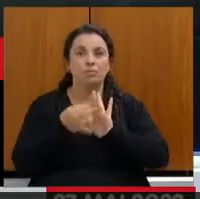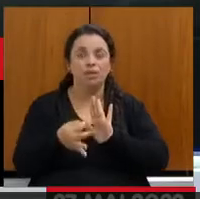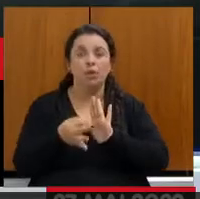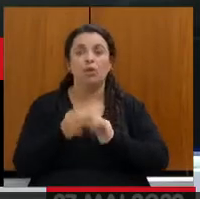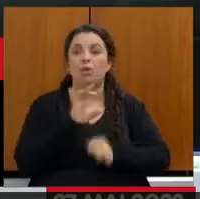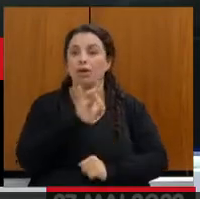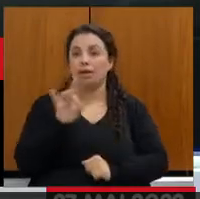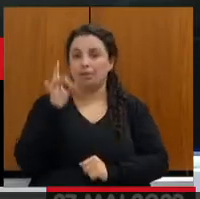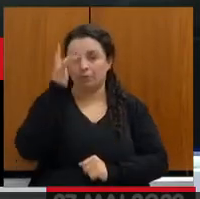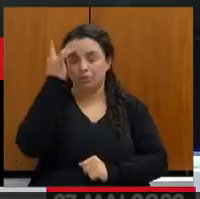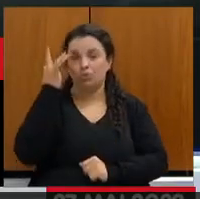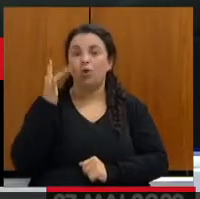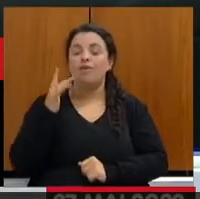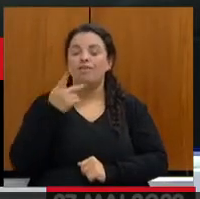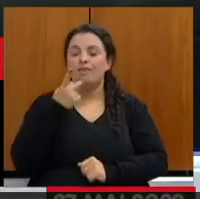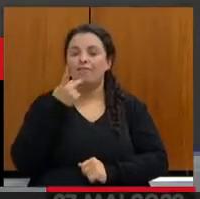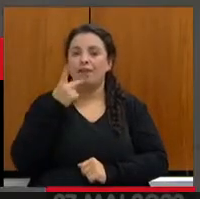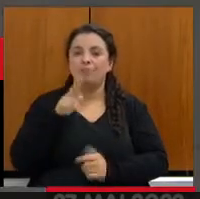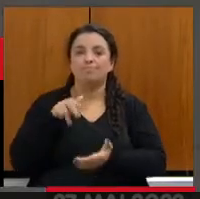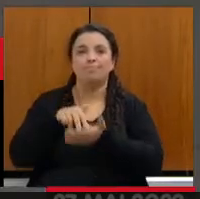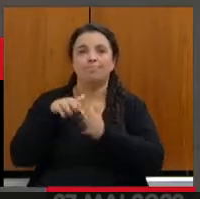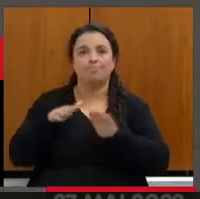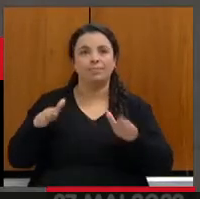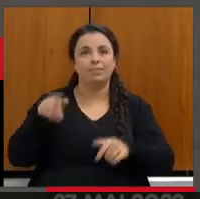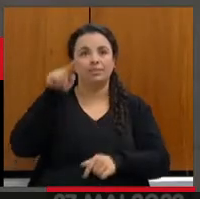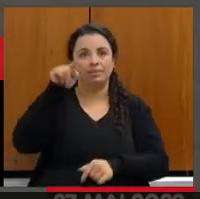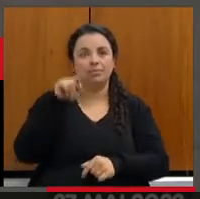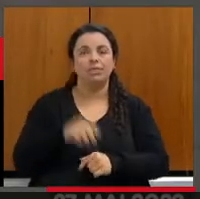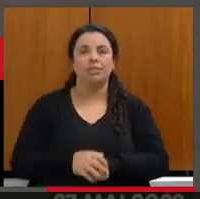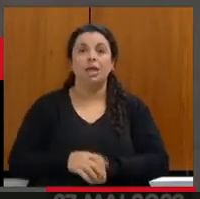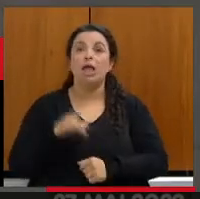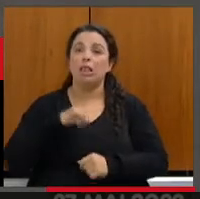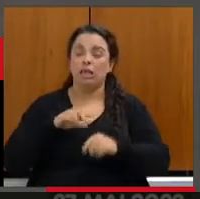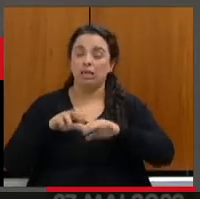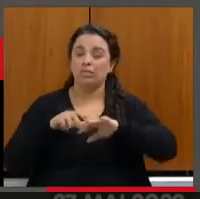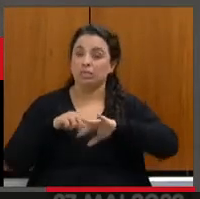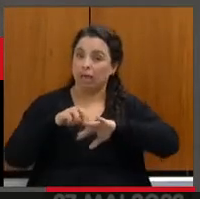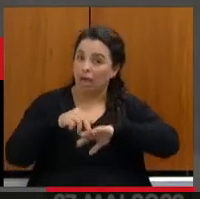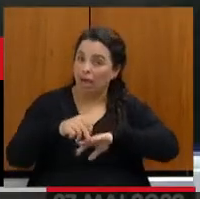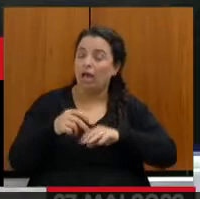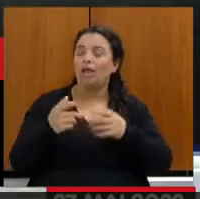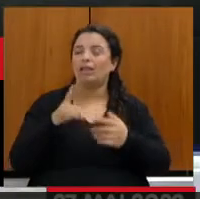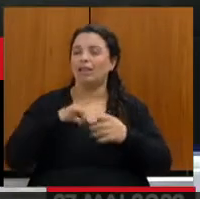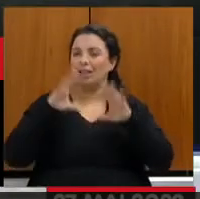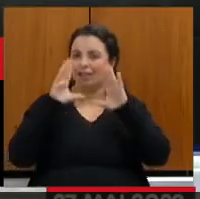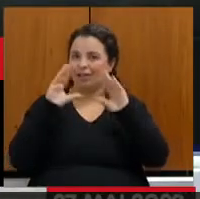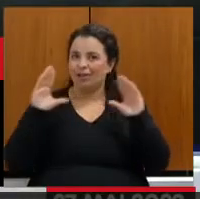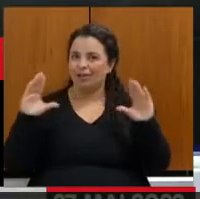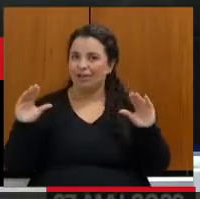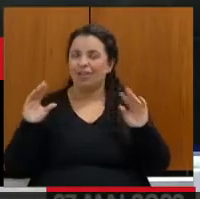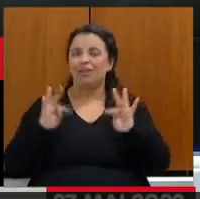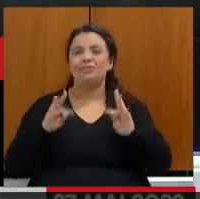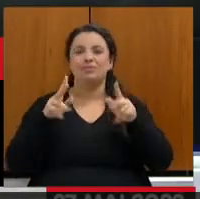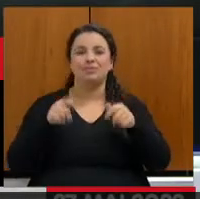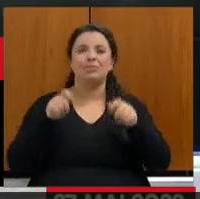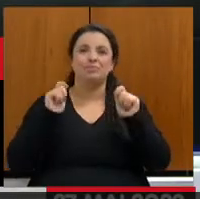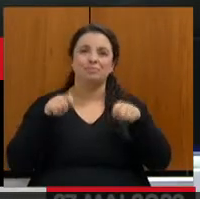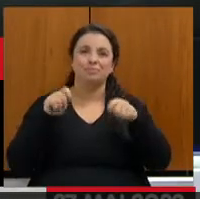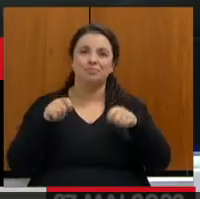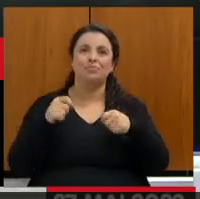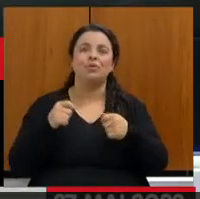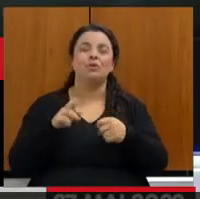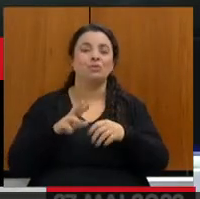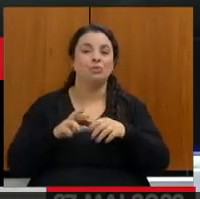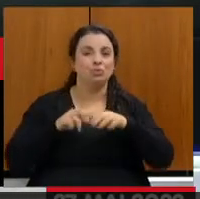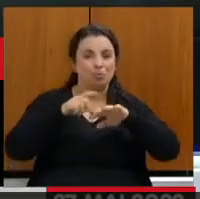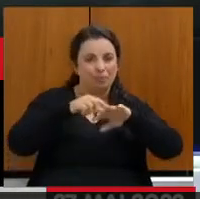pronunciamento ali da Tribuna tá só tem escada para subir nós vamos ter tranquilidade para que todas possam subir